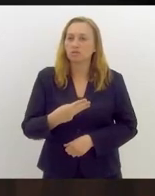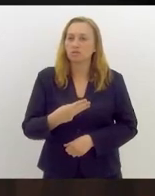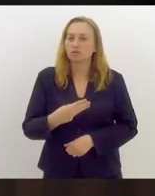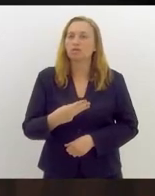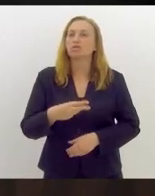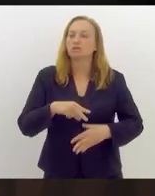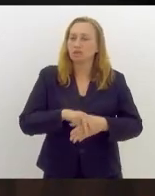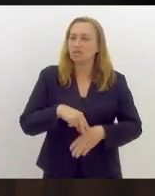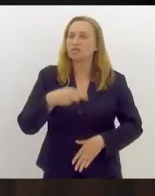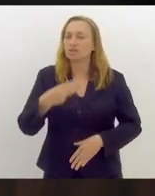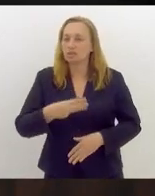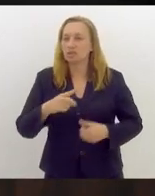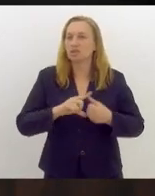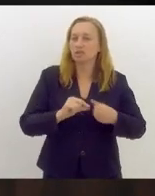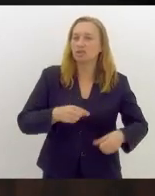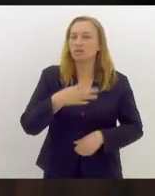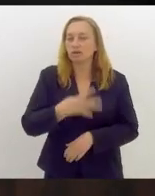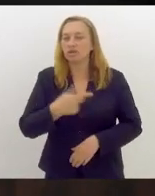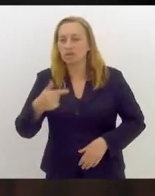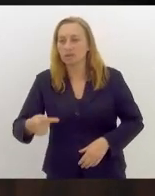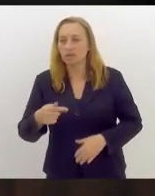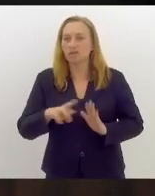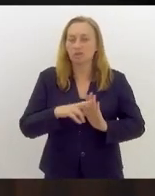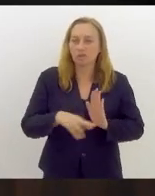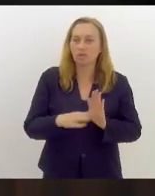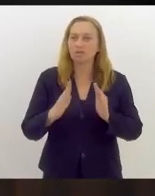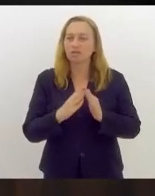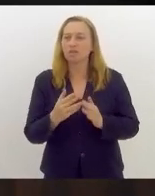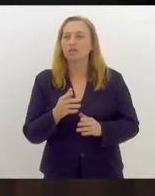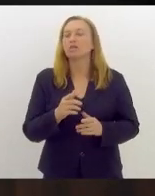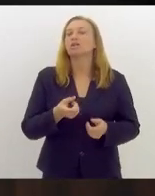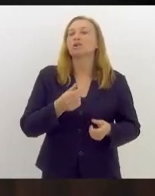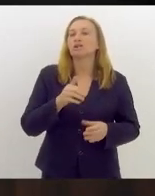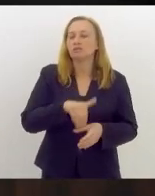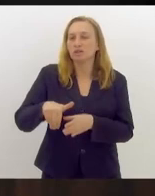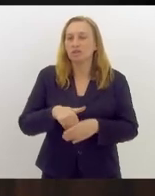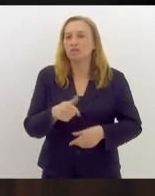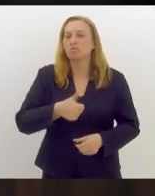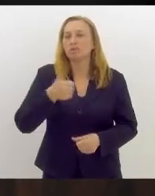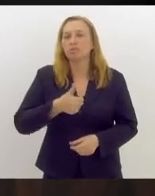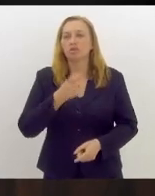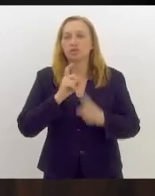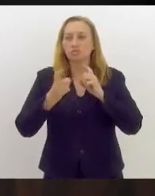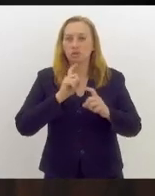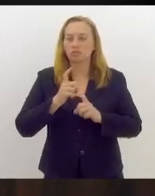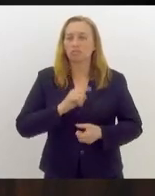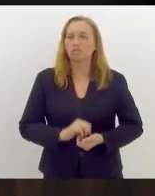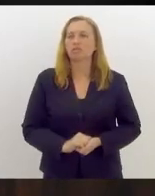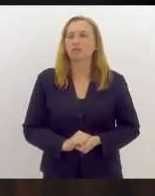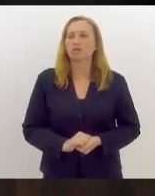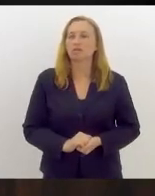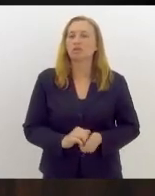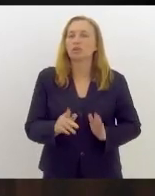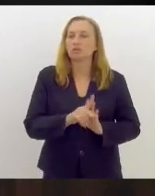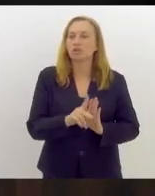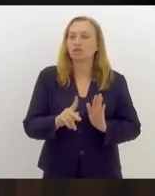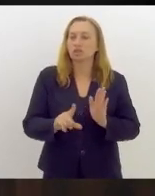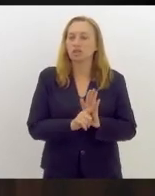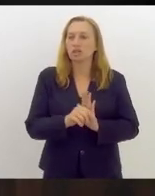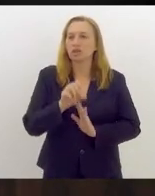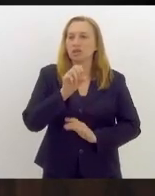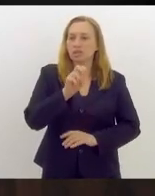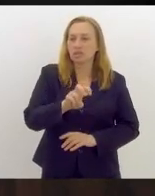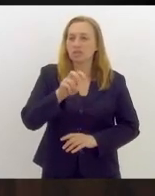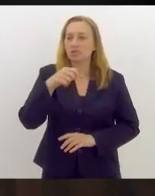inciso 3º do artigo 47 do regimento interno e tramitação ordinária e votação em primeira discussão projeto de lei